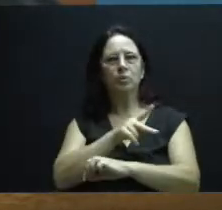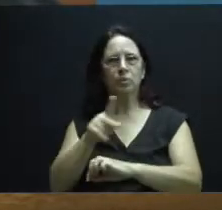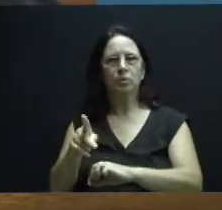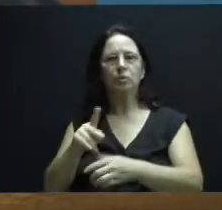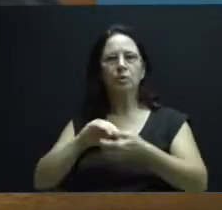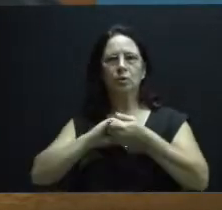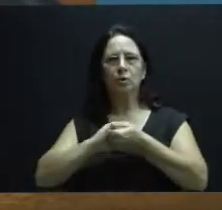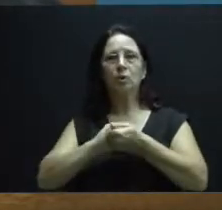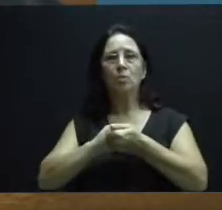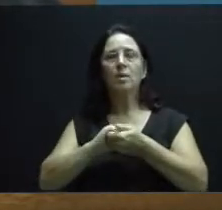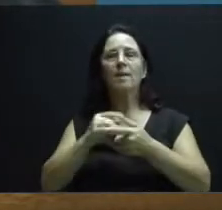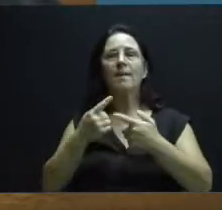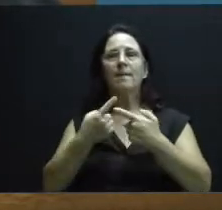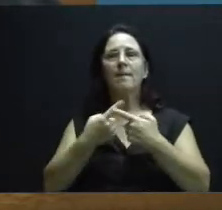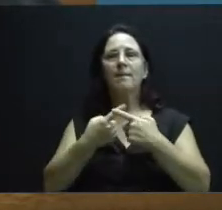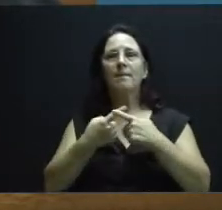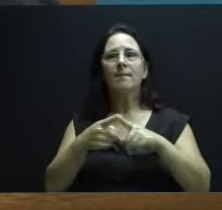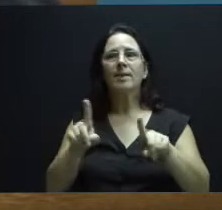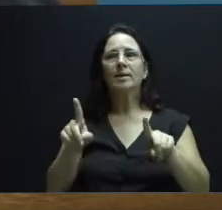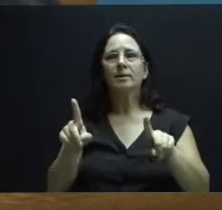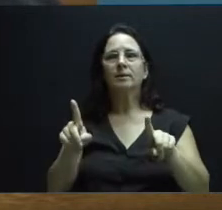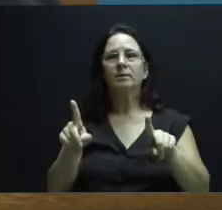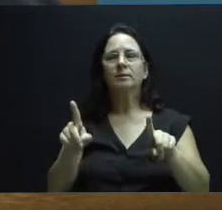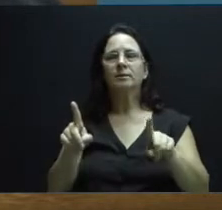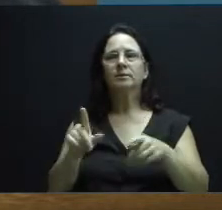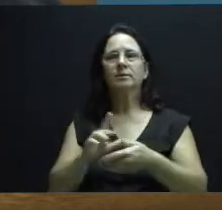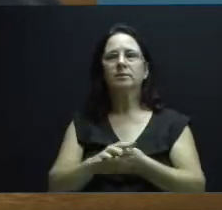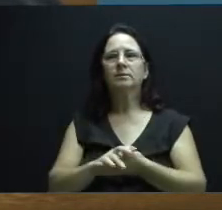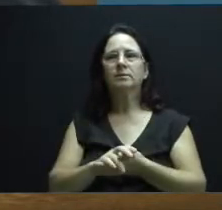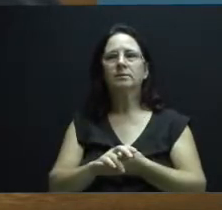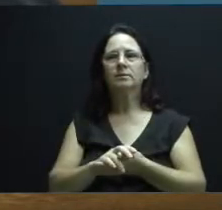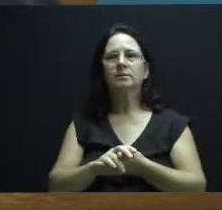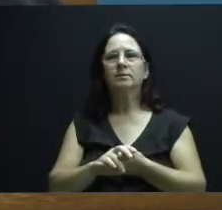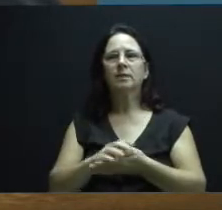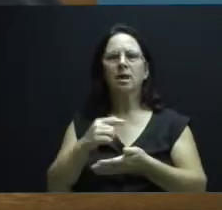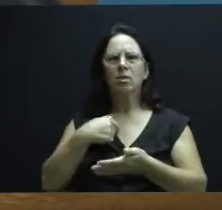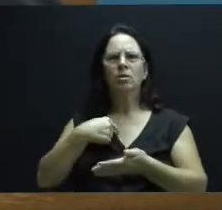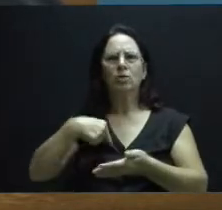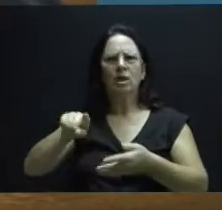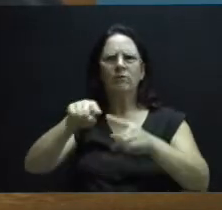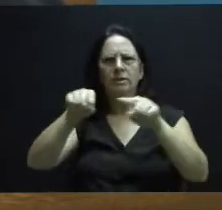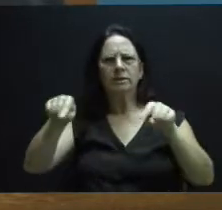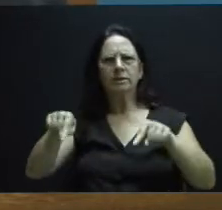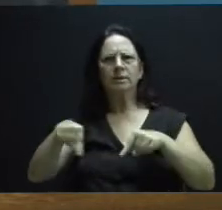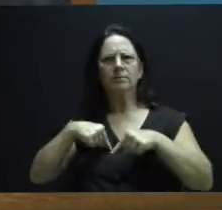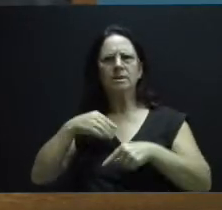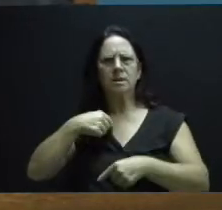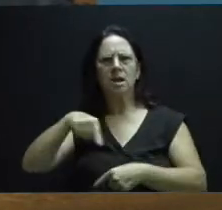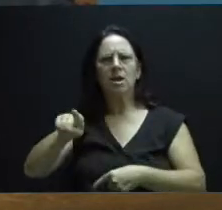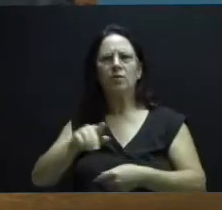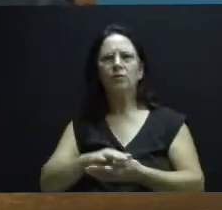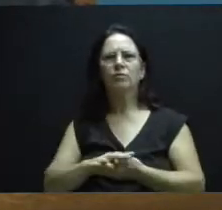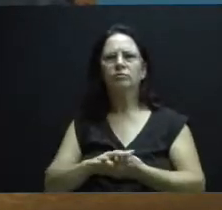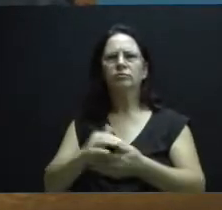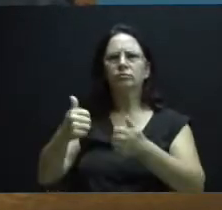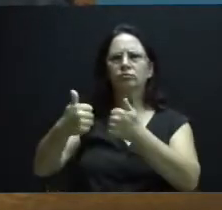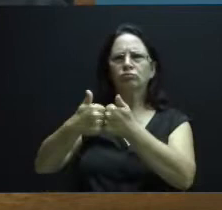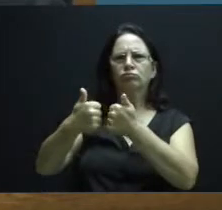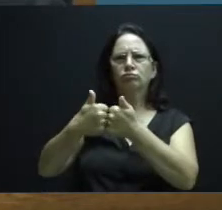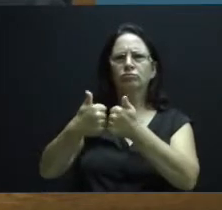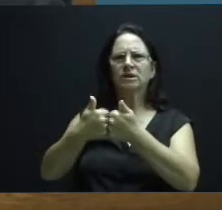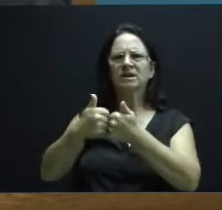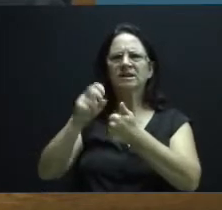mas mas eu estava sair do gabinete e aí eu fui abordado por